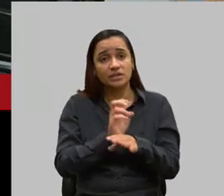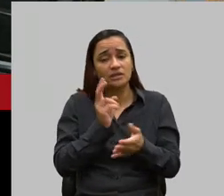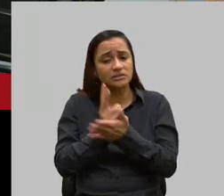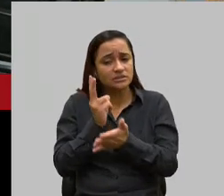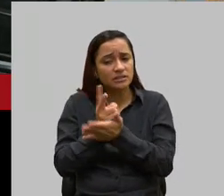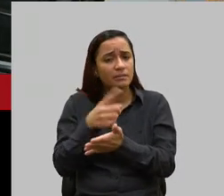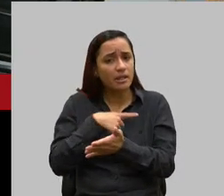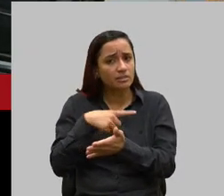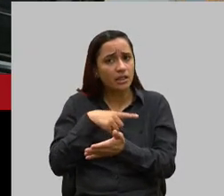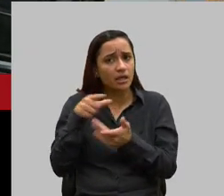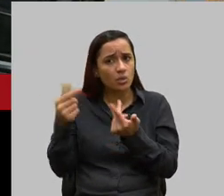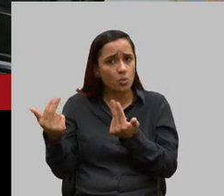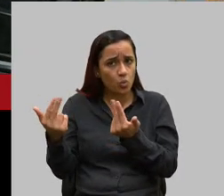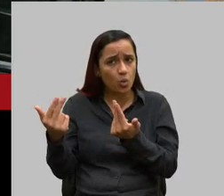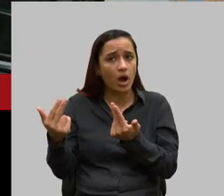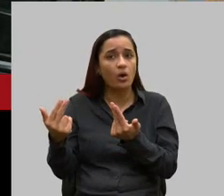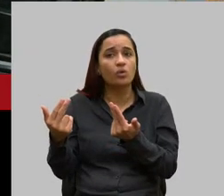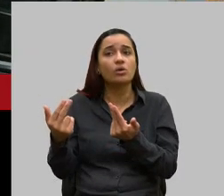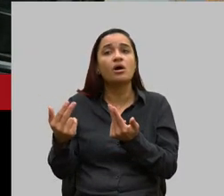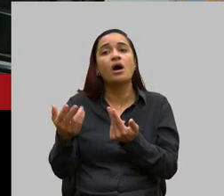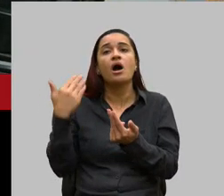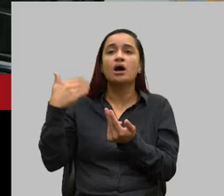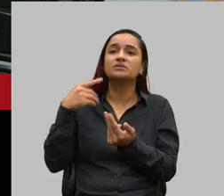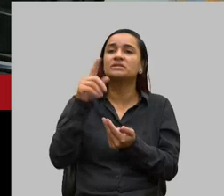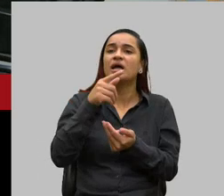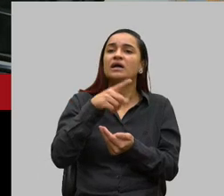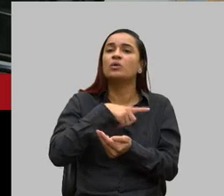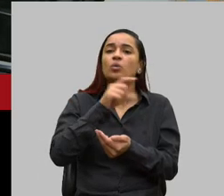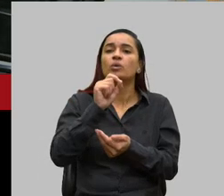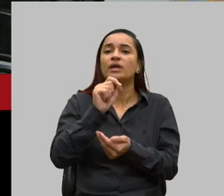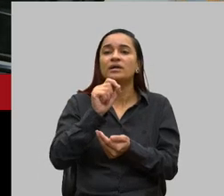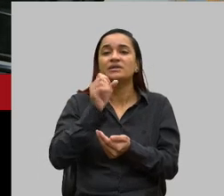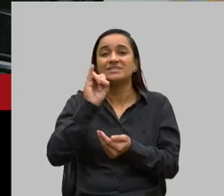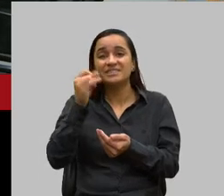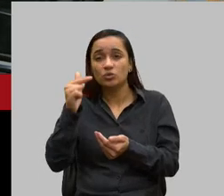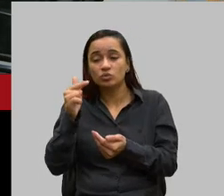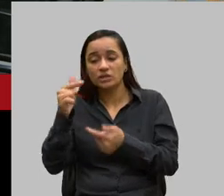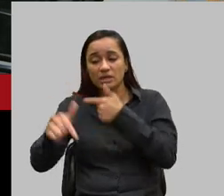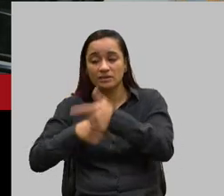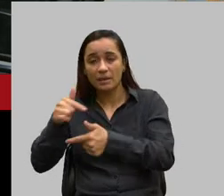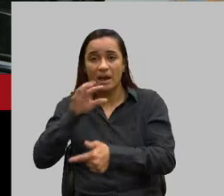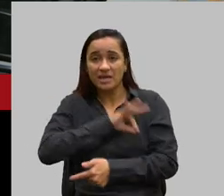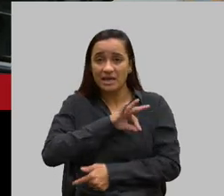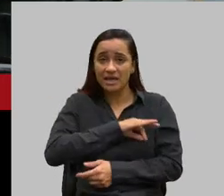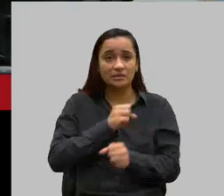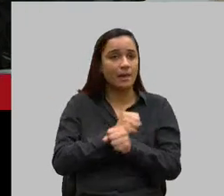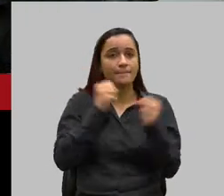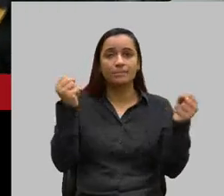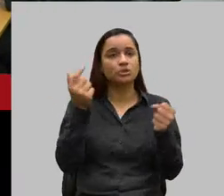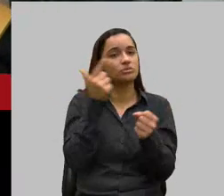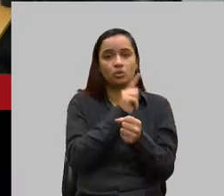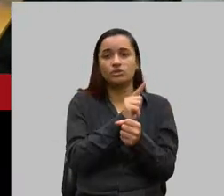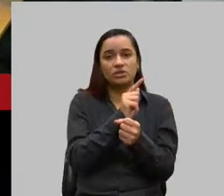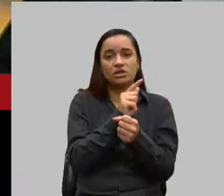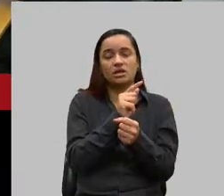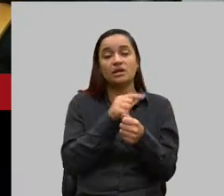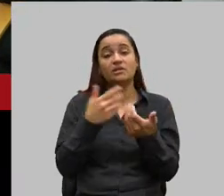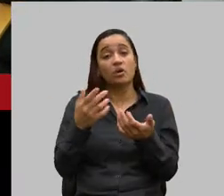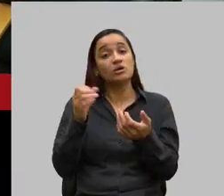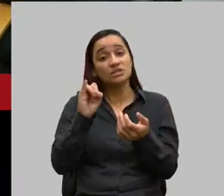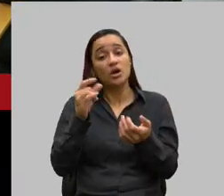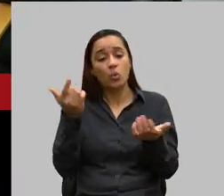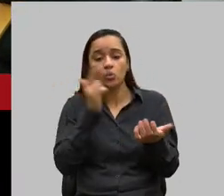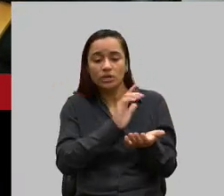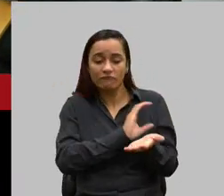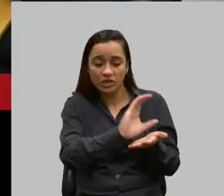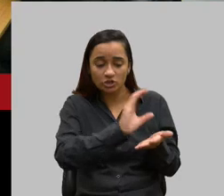investimentos porque não se administra sem emprego e renda não tem como fazer administração desse estado sem fazer esse investimento eu tenho certeza que Minas vai estar sempre no